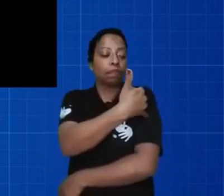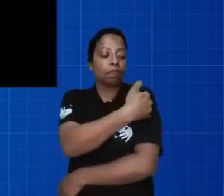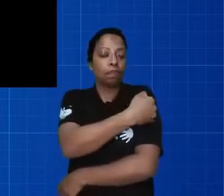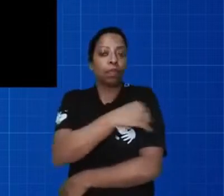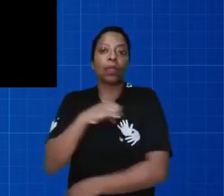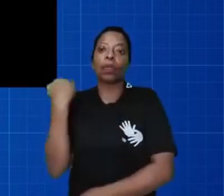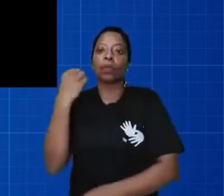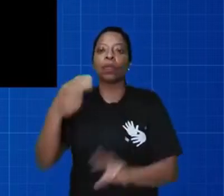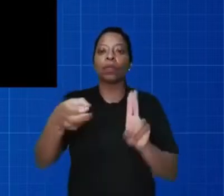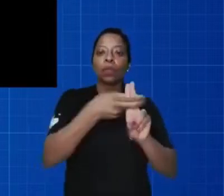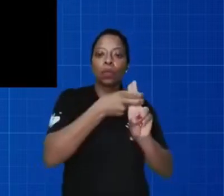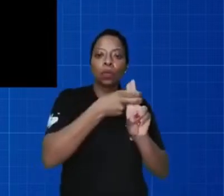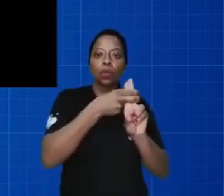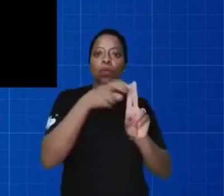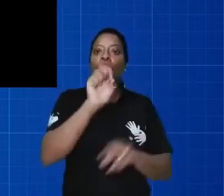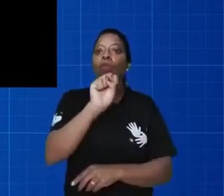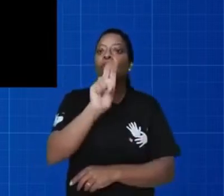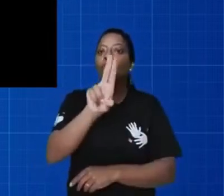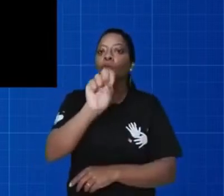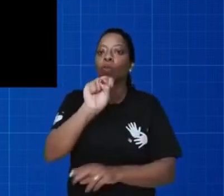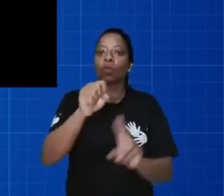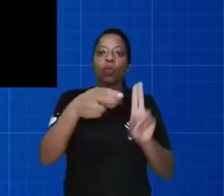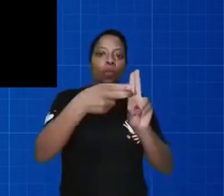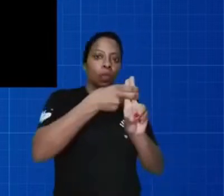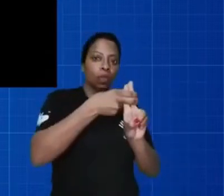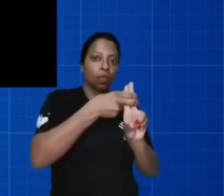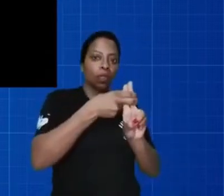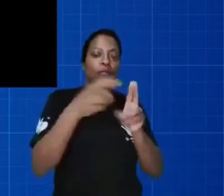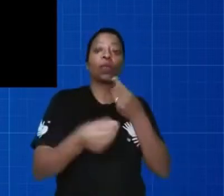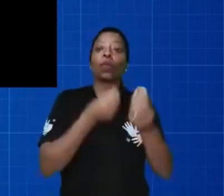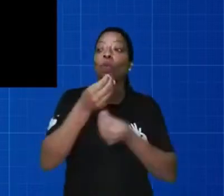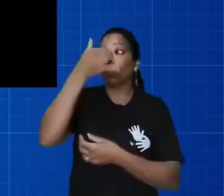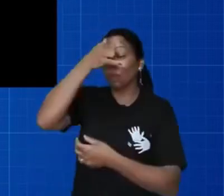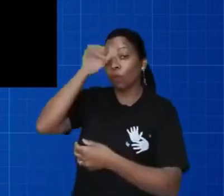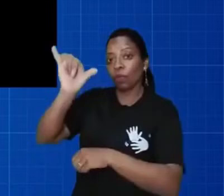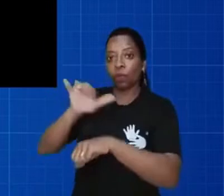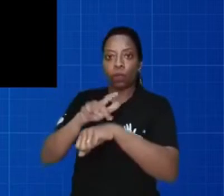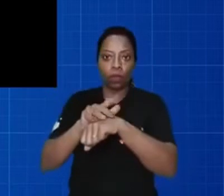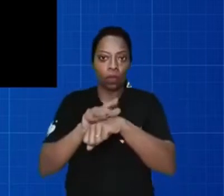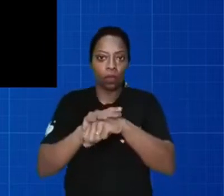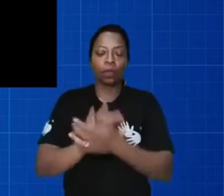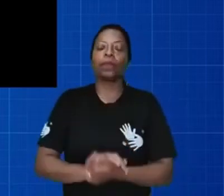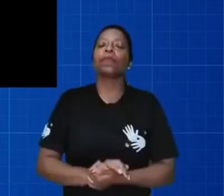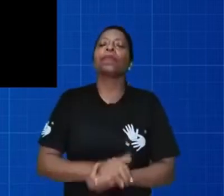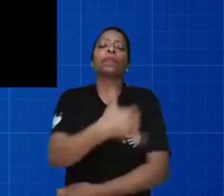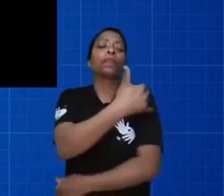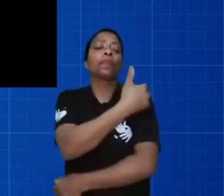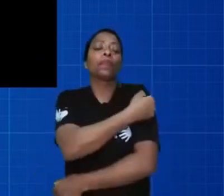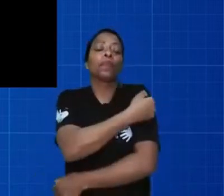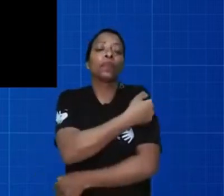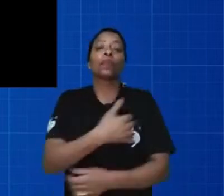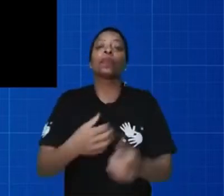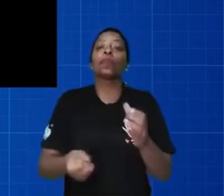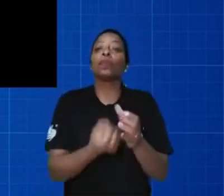Então, essas vacinas, elas surgiram lá no século XIX, em meio que nossos antepassados viviam várias epidemias de diversas